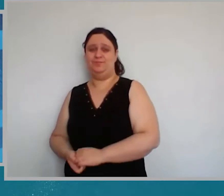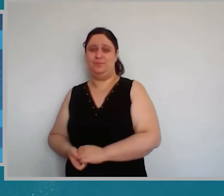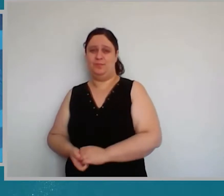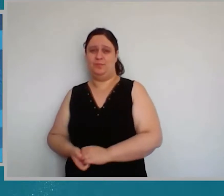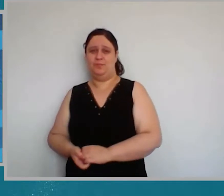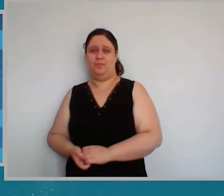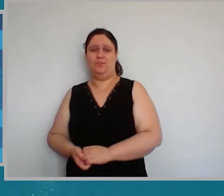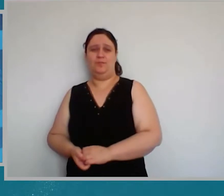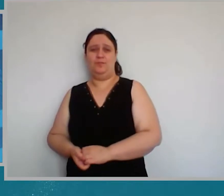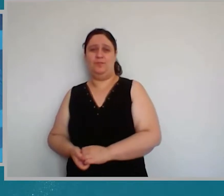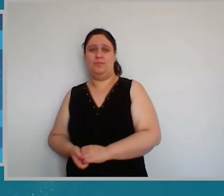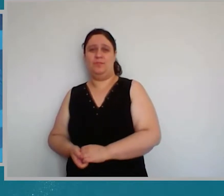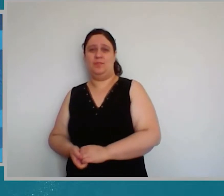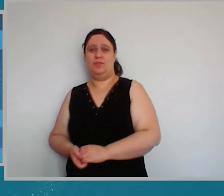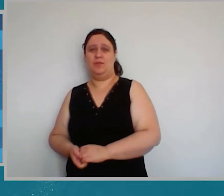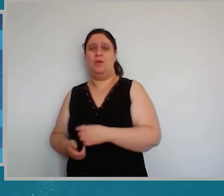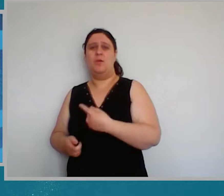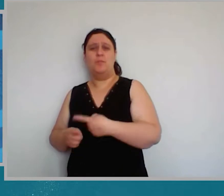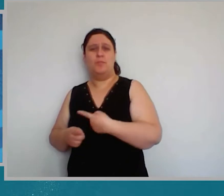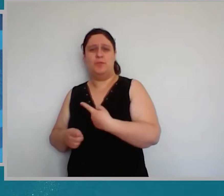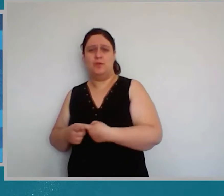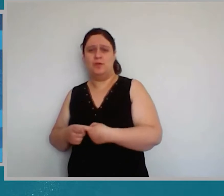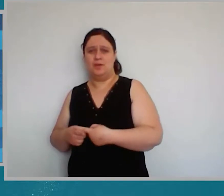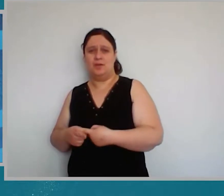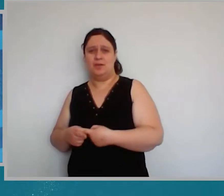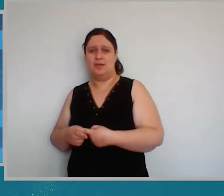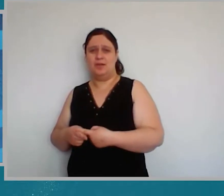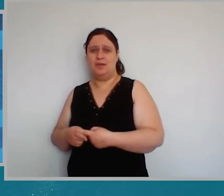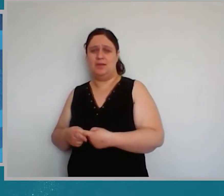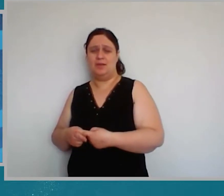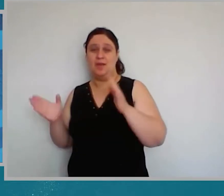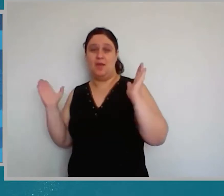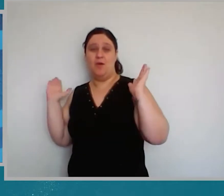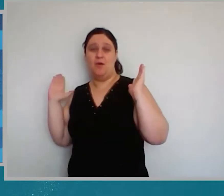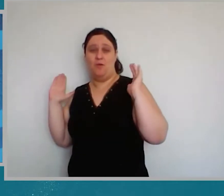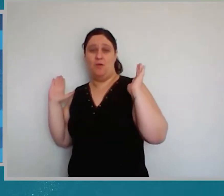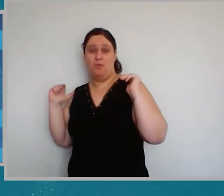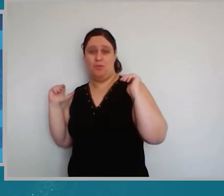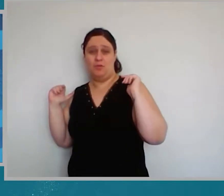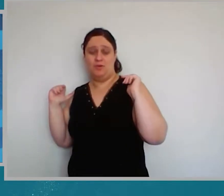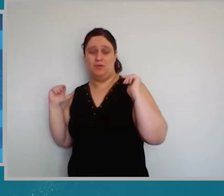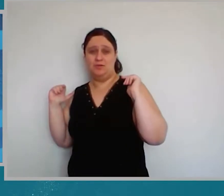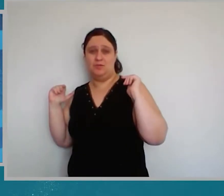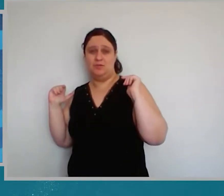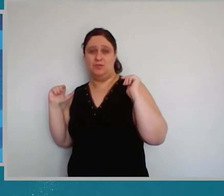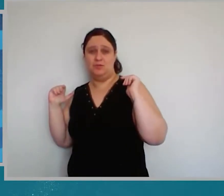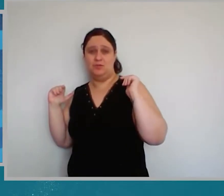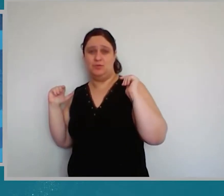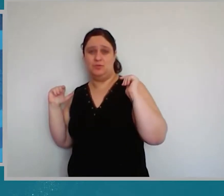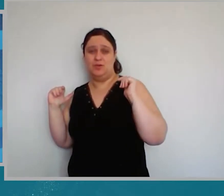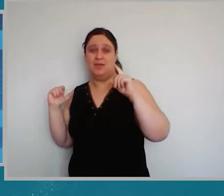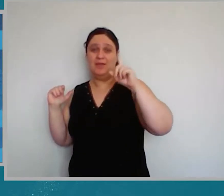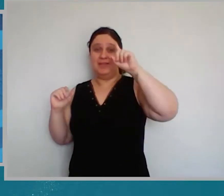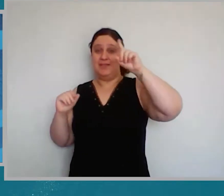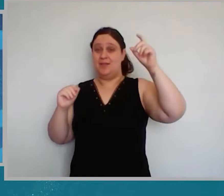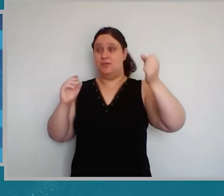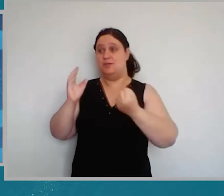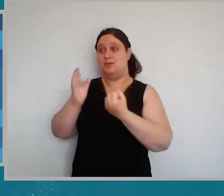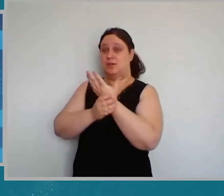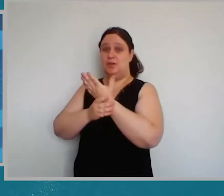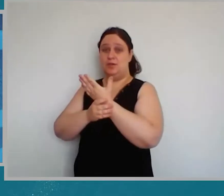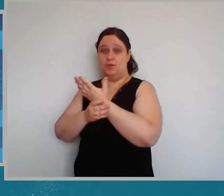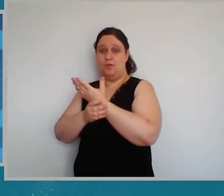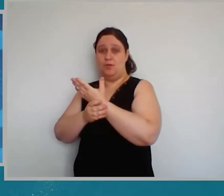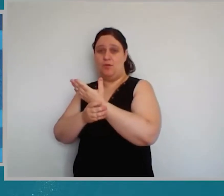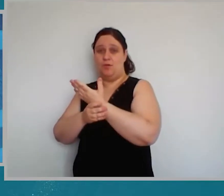Por causa da rebelião de um anjo que foi criado para governar o mundo de então,